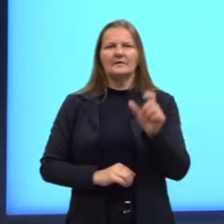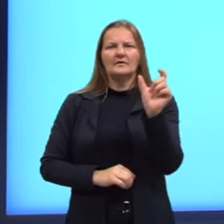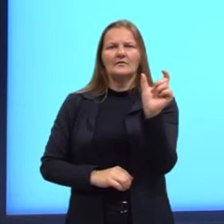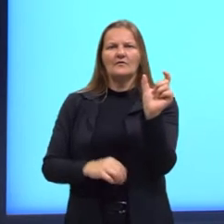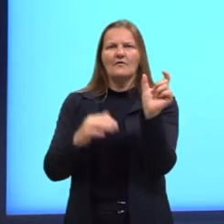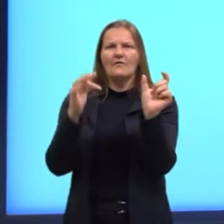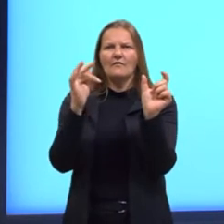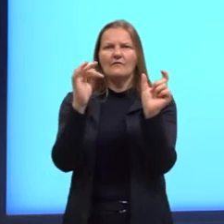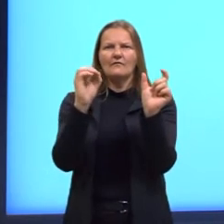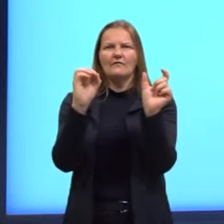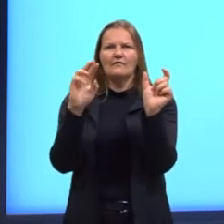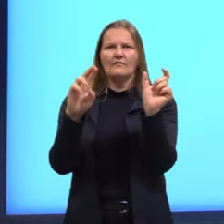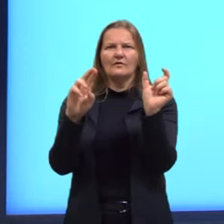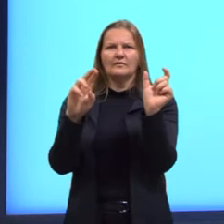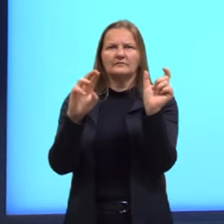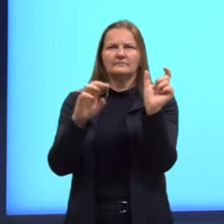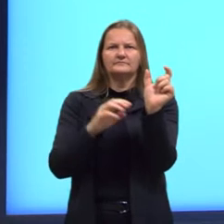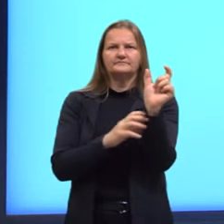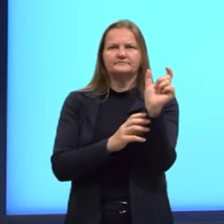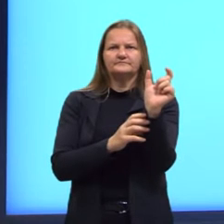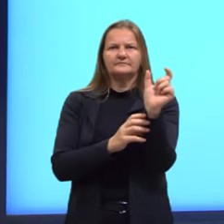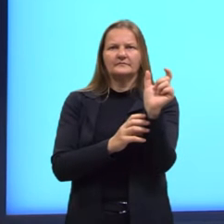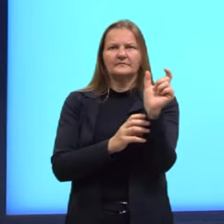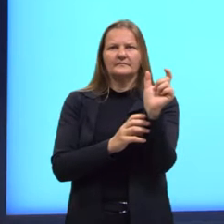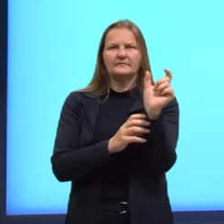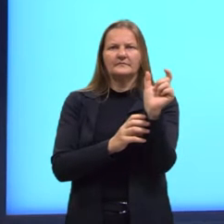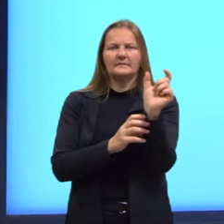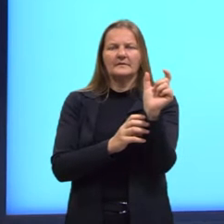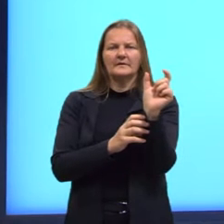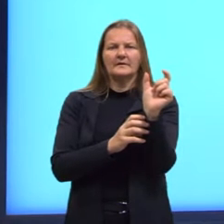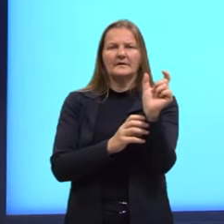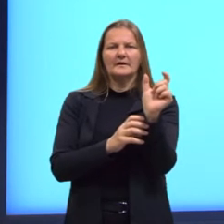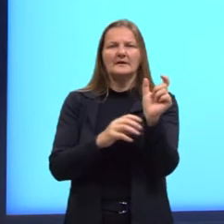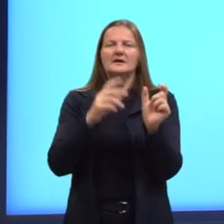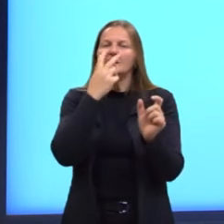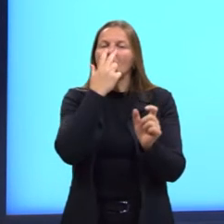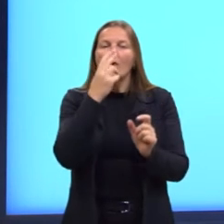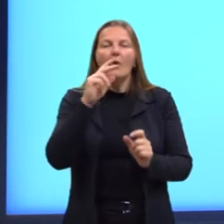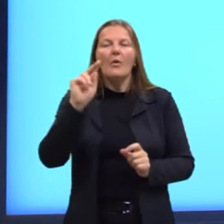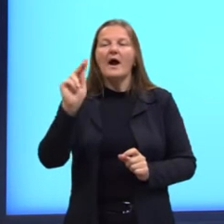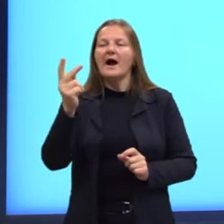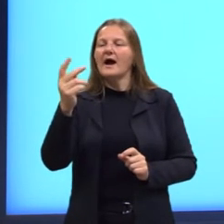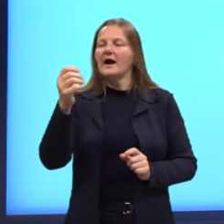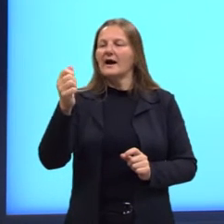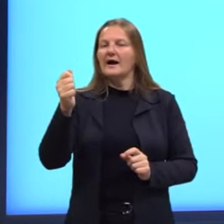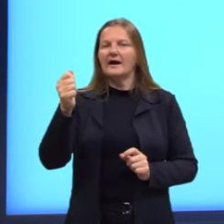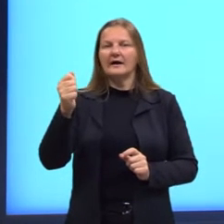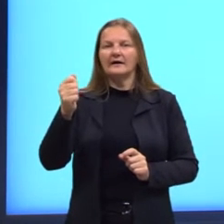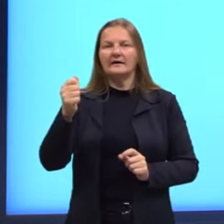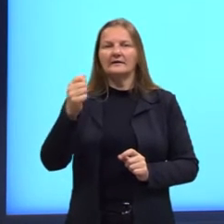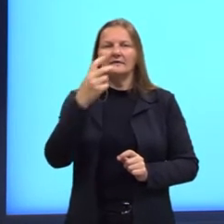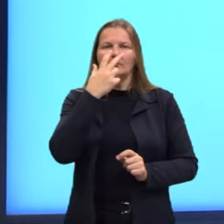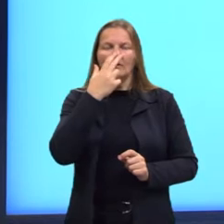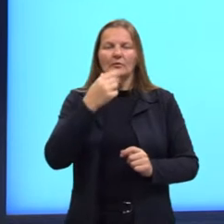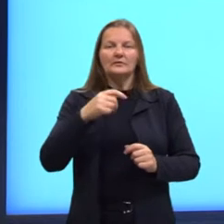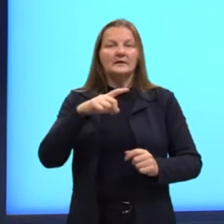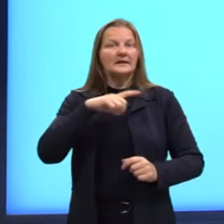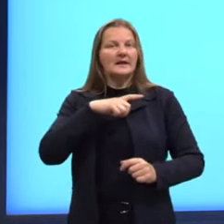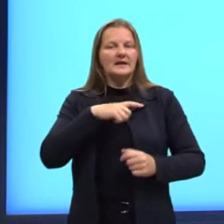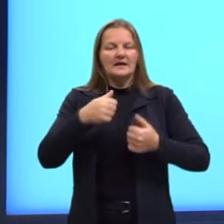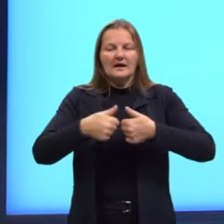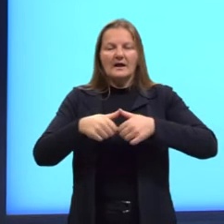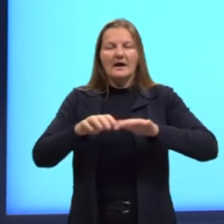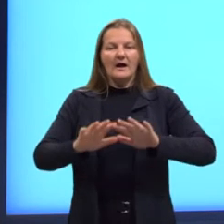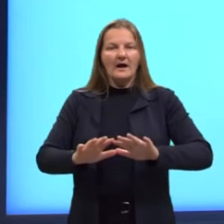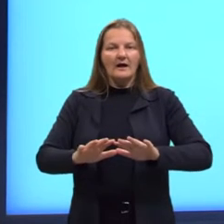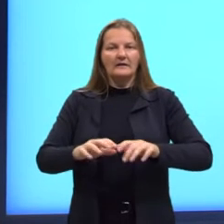four o four é por um determinado tempo é um a ou o por lá se